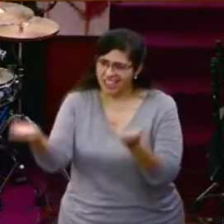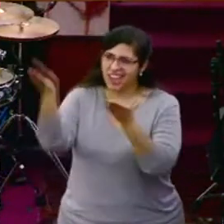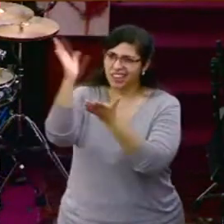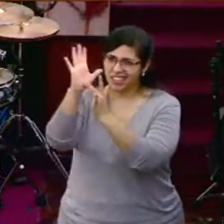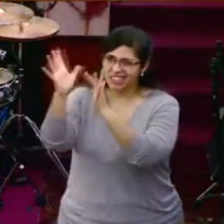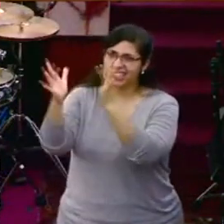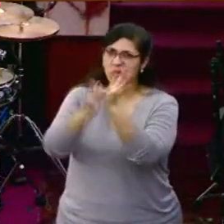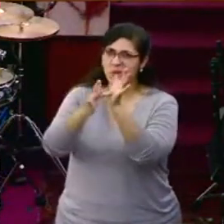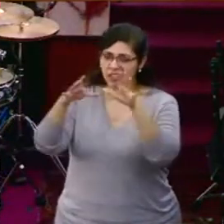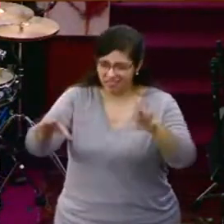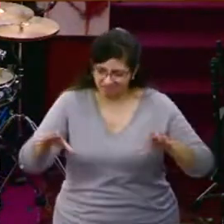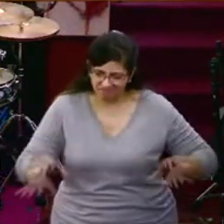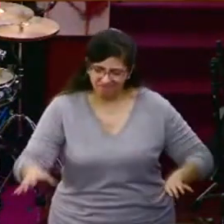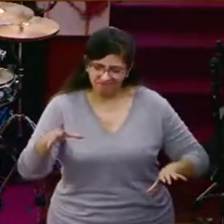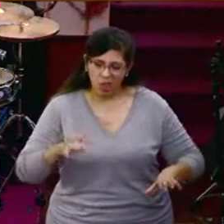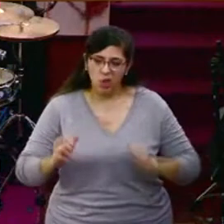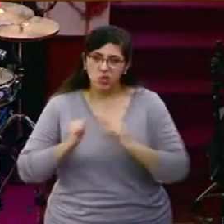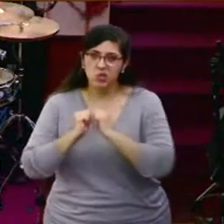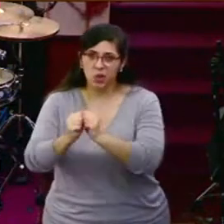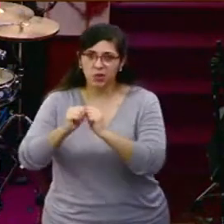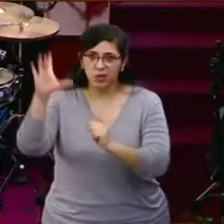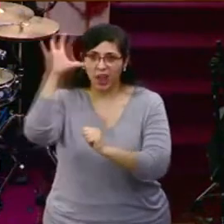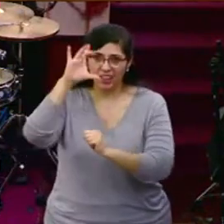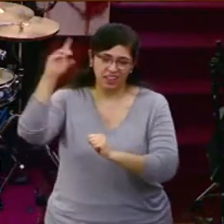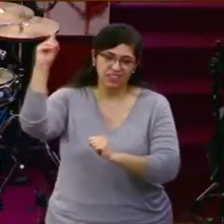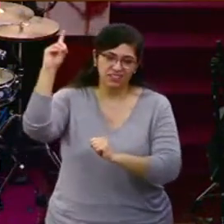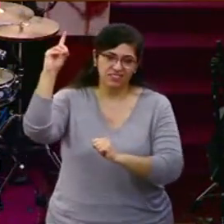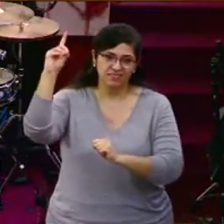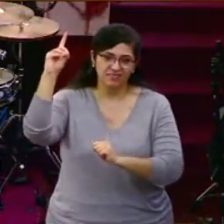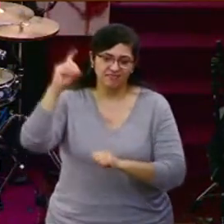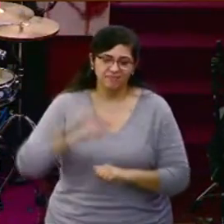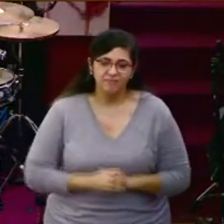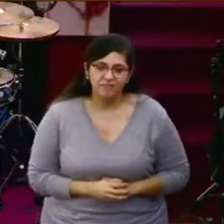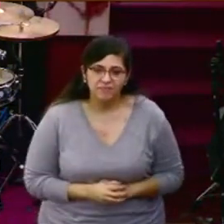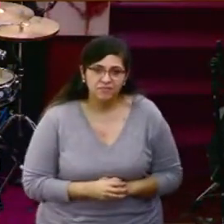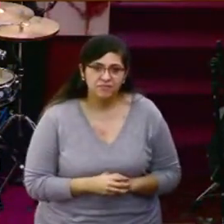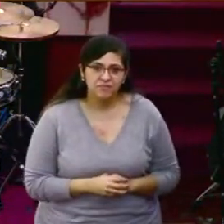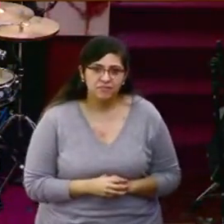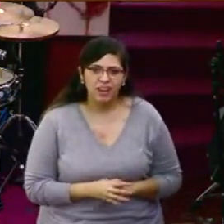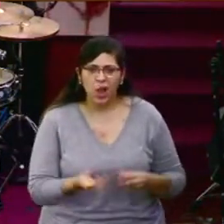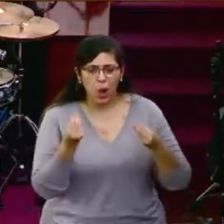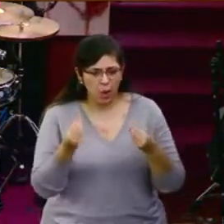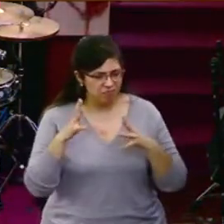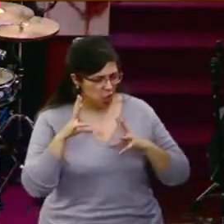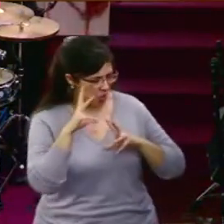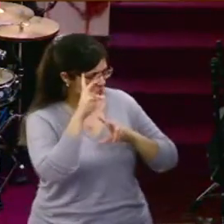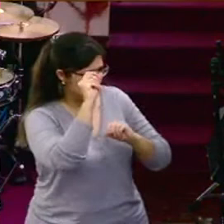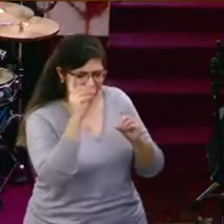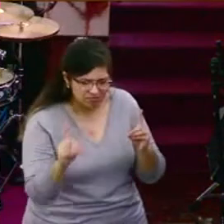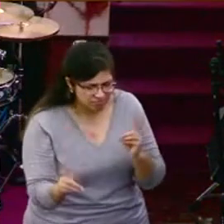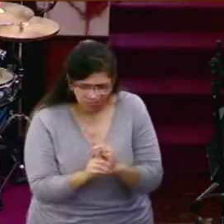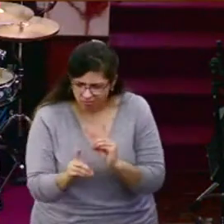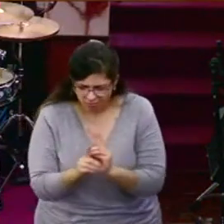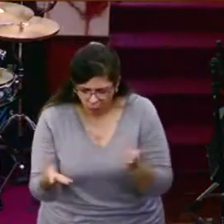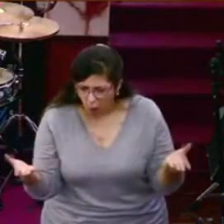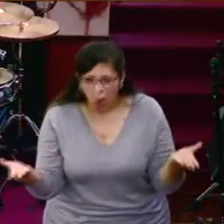senta-se à direita do pai para julgar vivos e mortos então de onde vem essa força que força